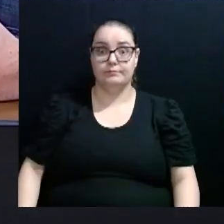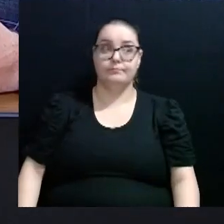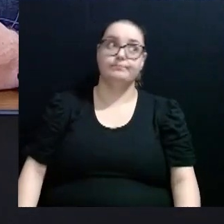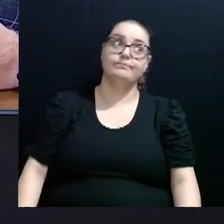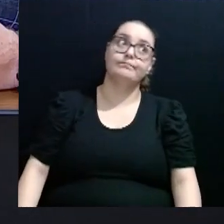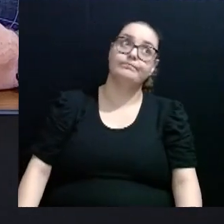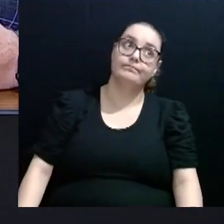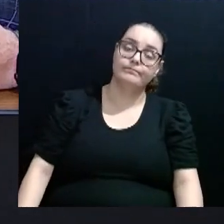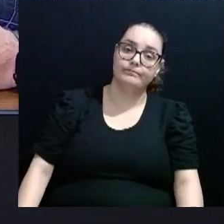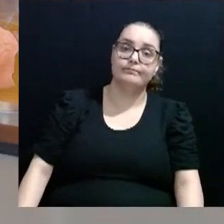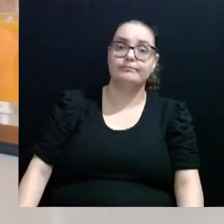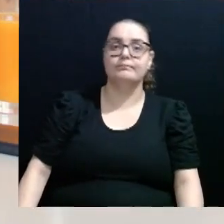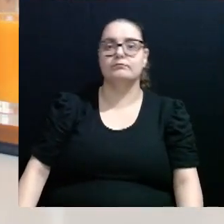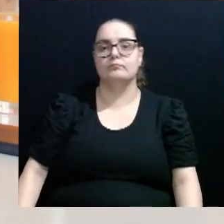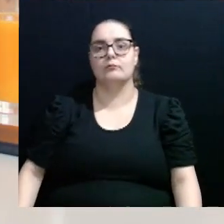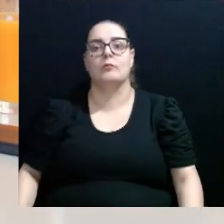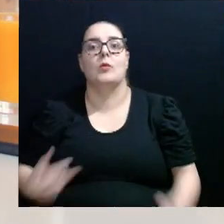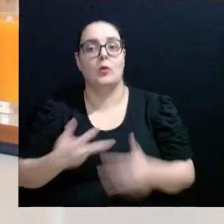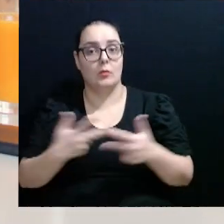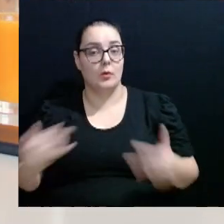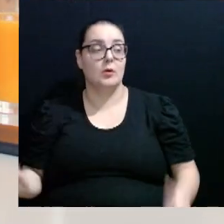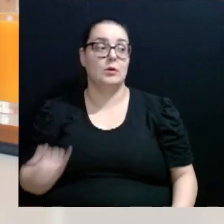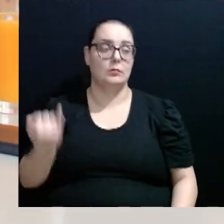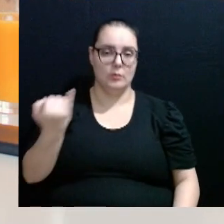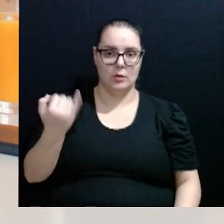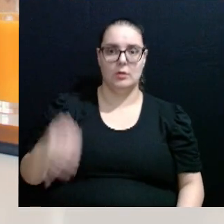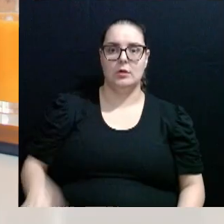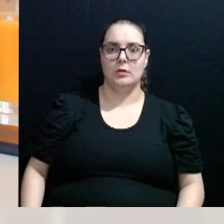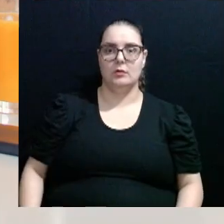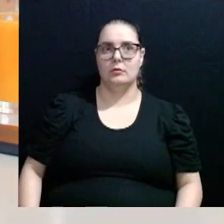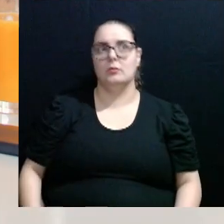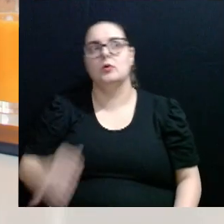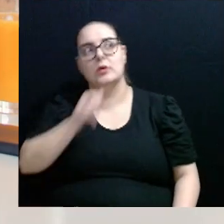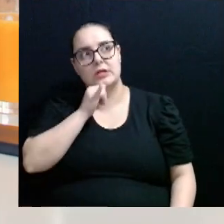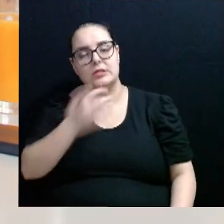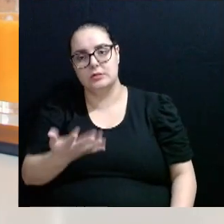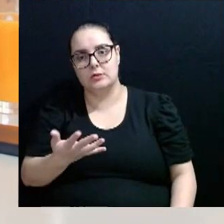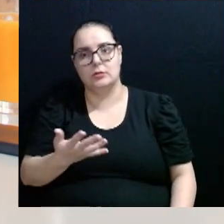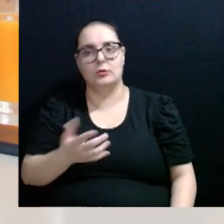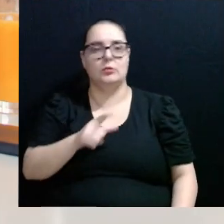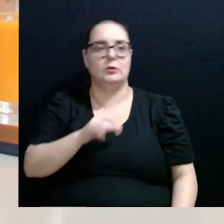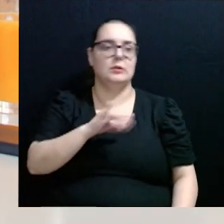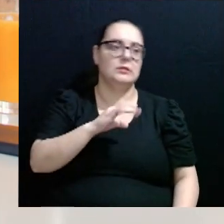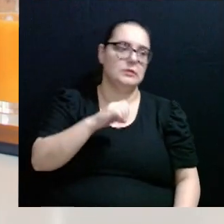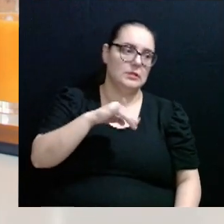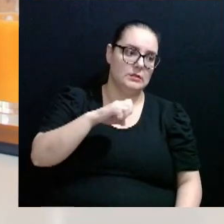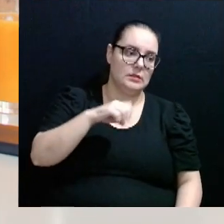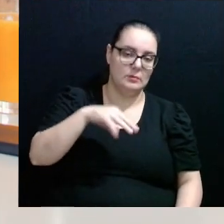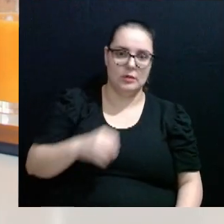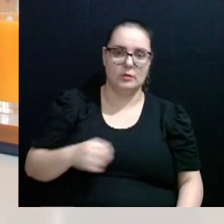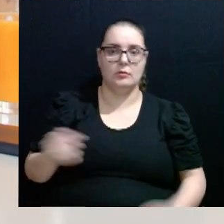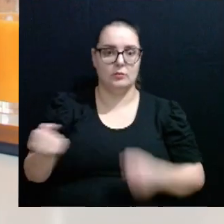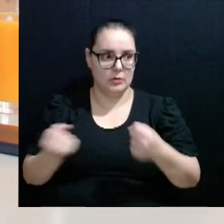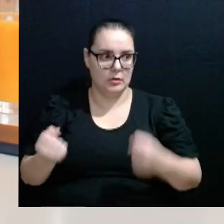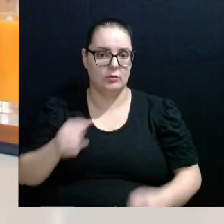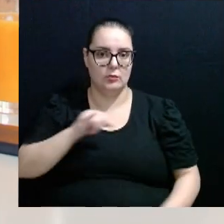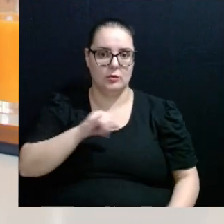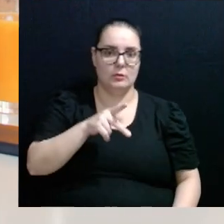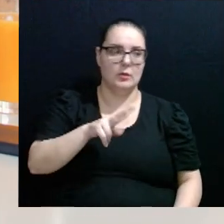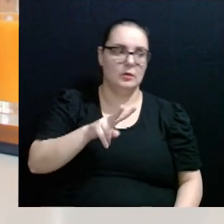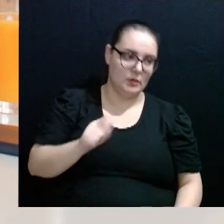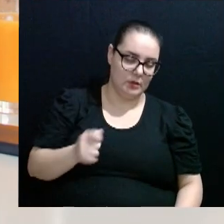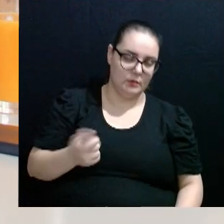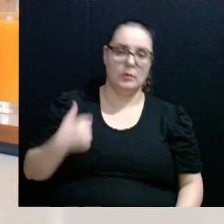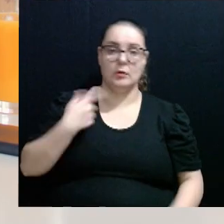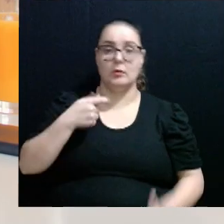Um ponto importante é que vou dar um exemplo do licenciamento, né, de veículos, né, IPVA. Nós pagamos, né, quando